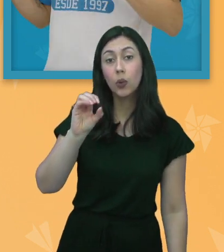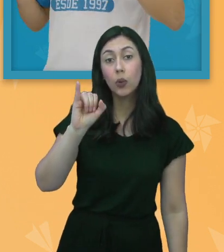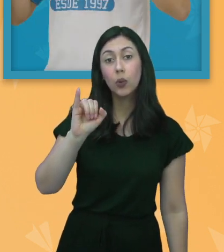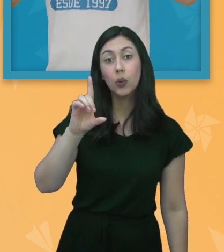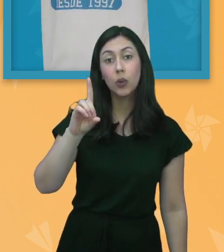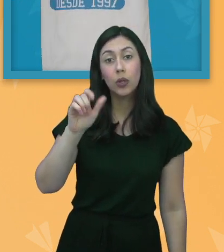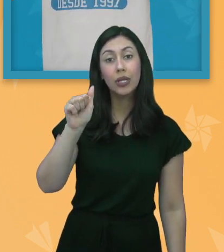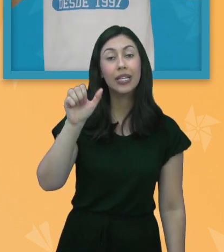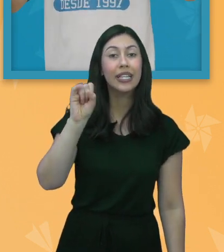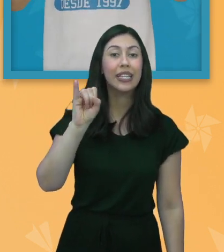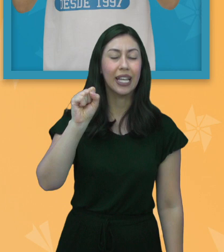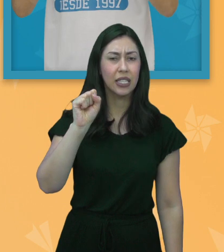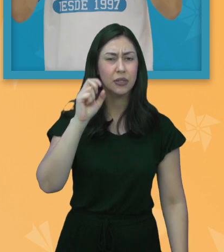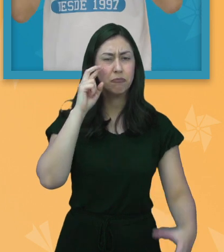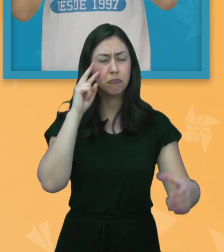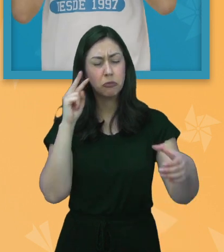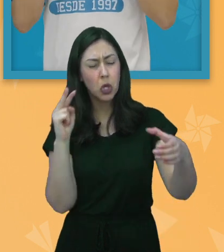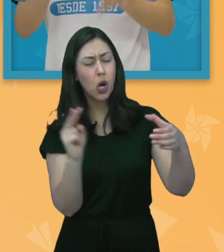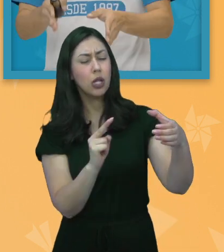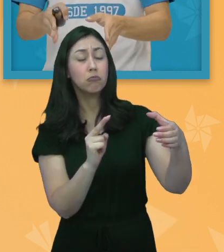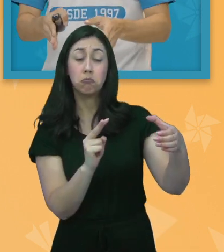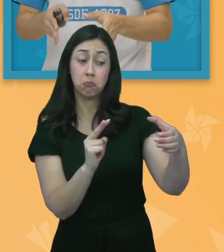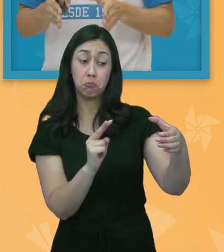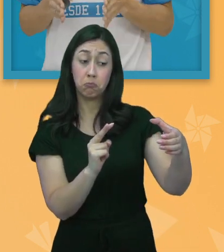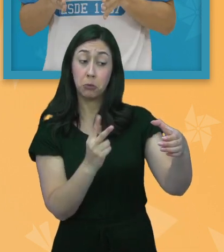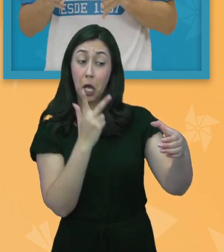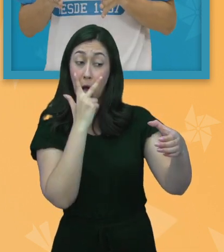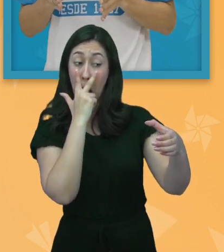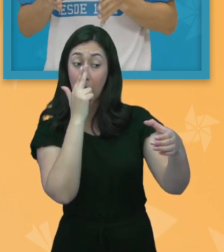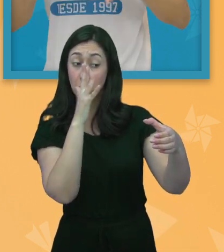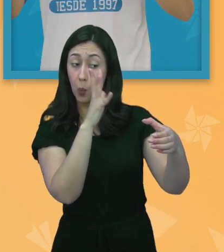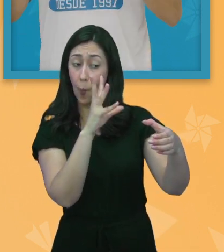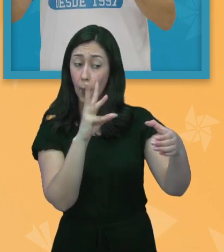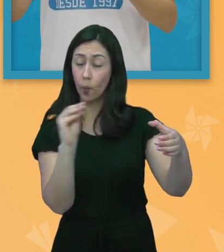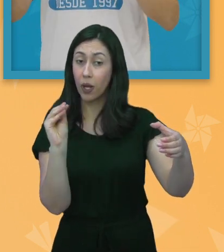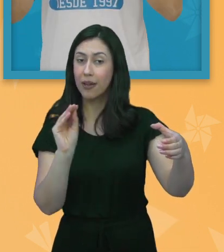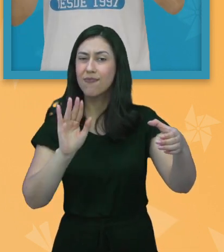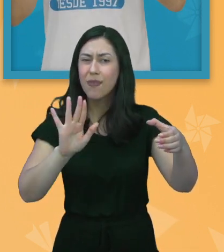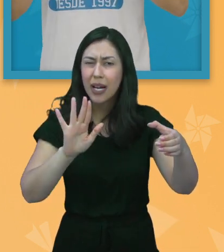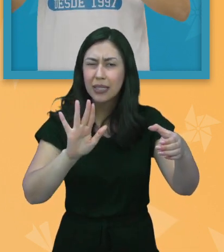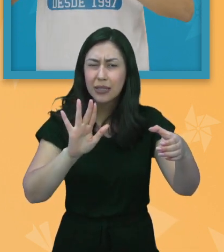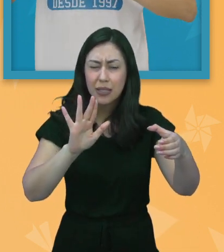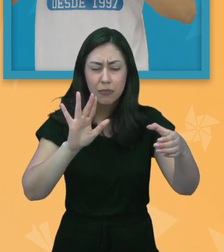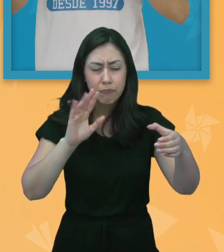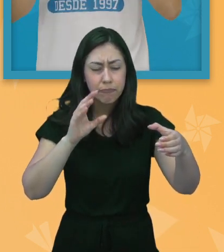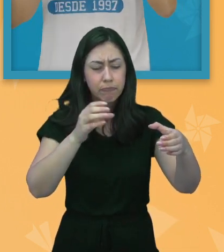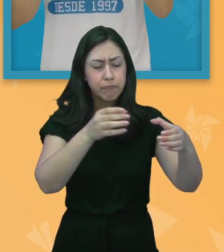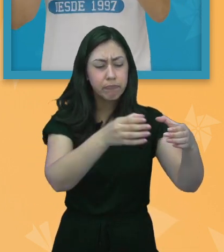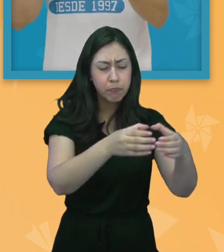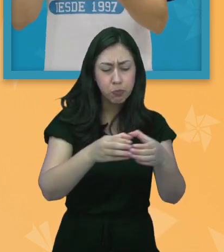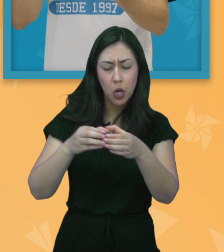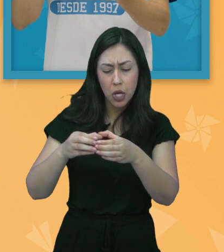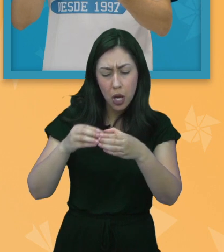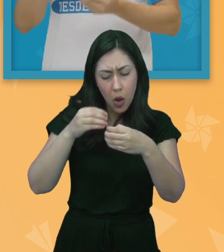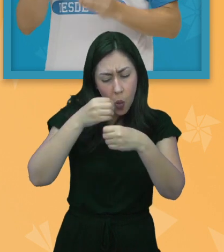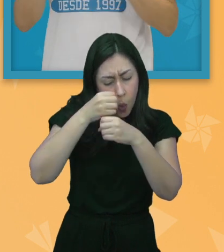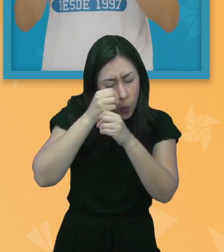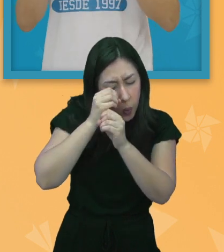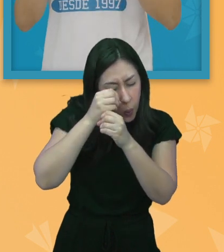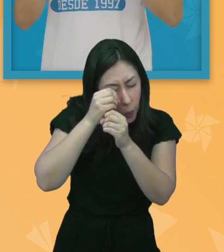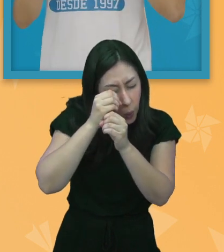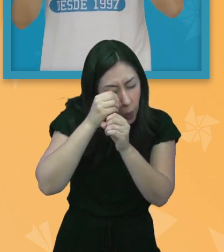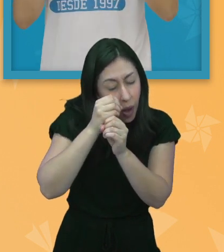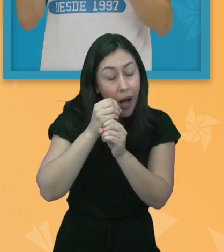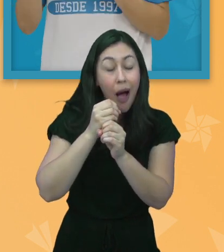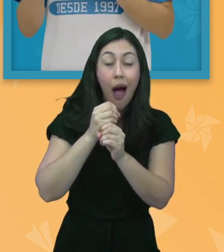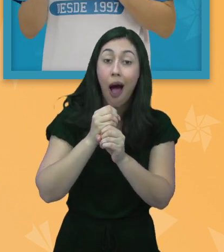são o quê? Misturas que aparentam ser homogêneas, quando a gente bate o olho nelas e visualiza, só que se você olhar a nível microscópico, você